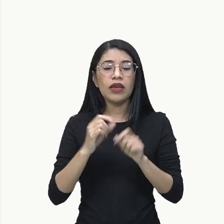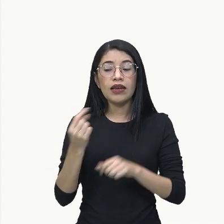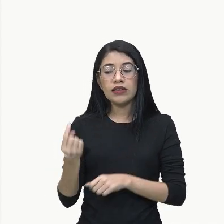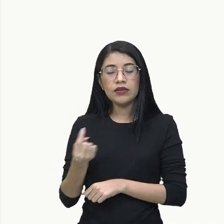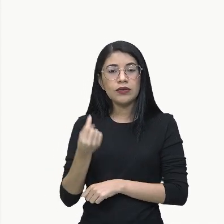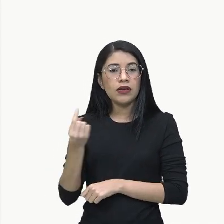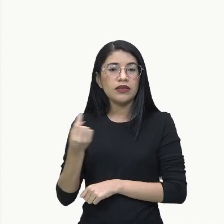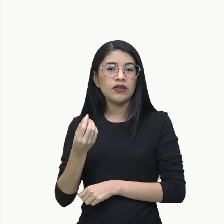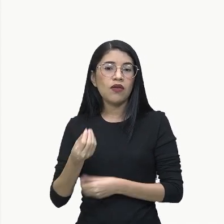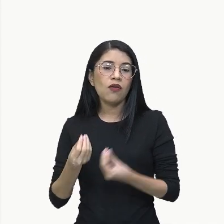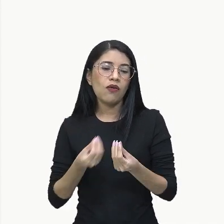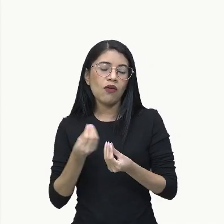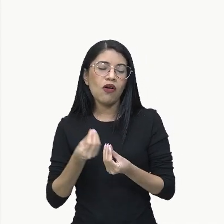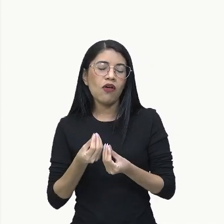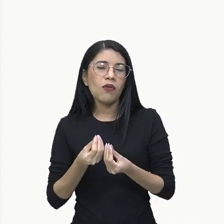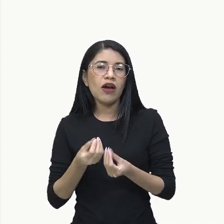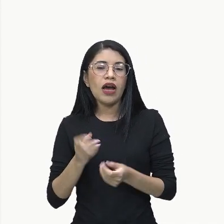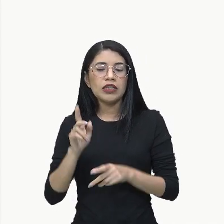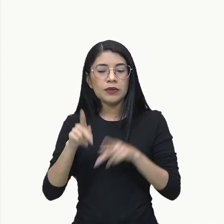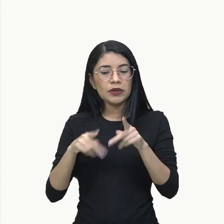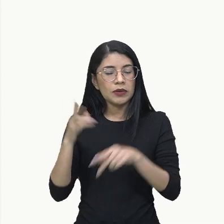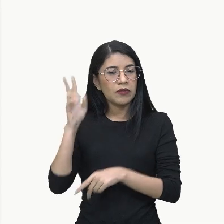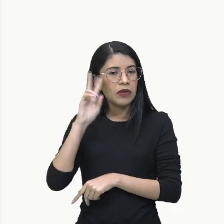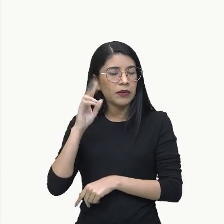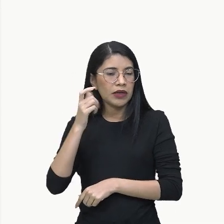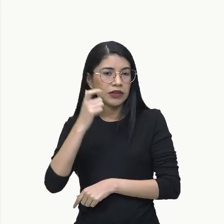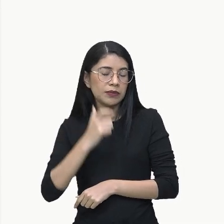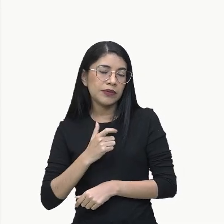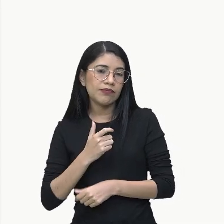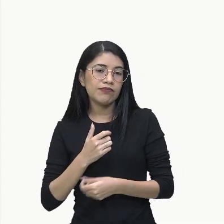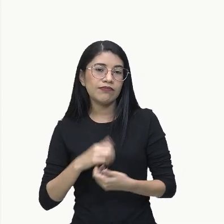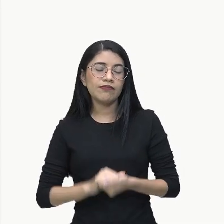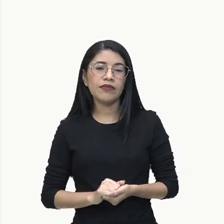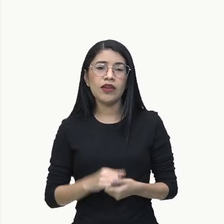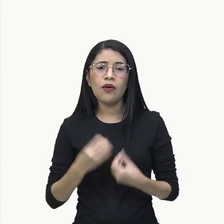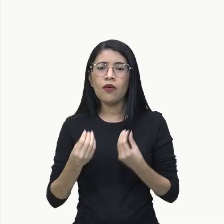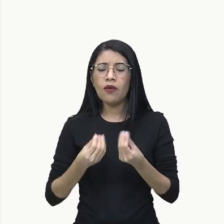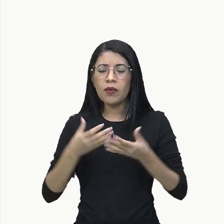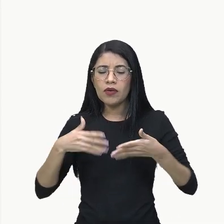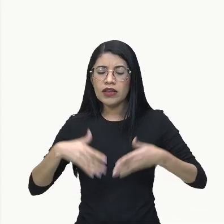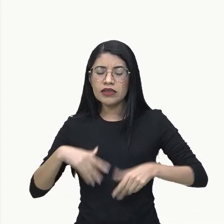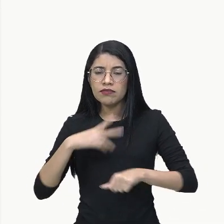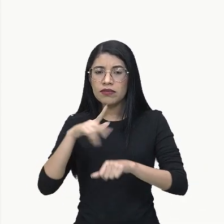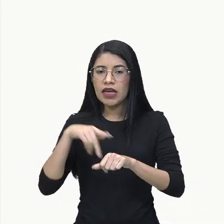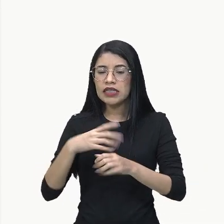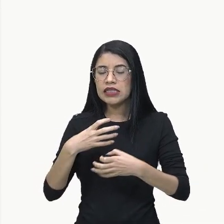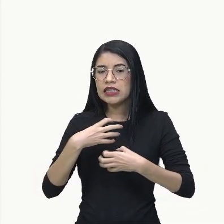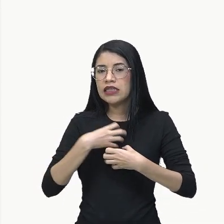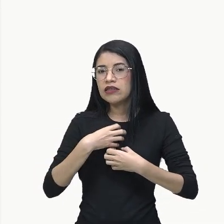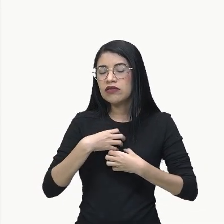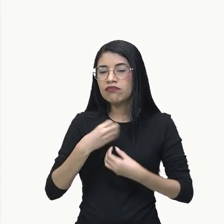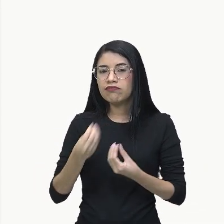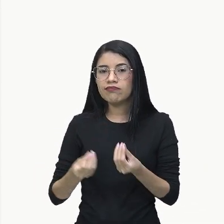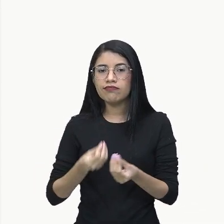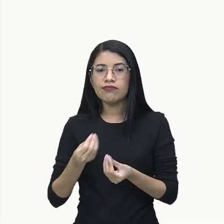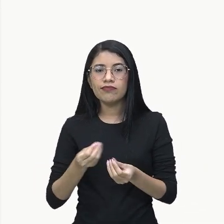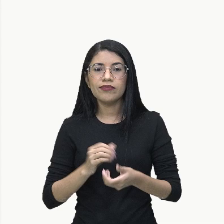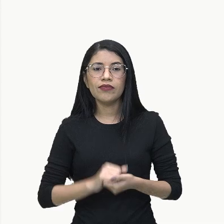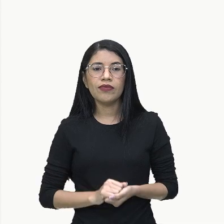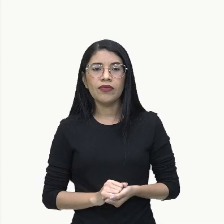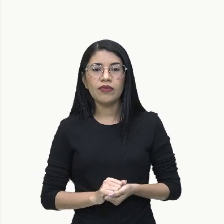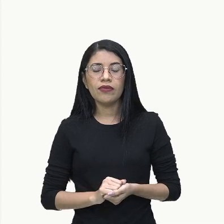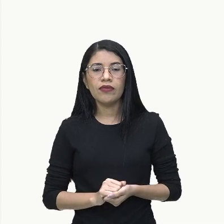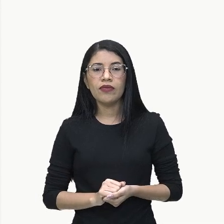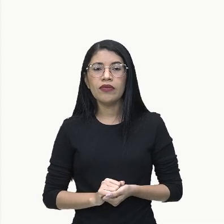Que lembrança darei ao meu país que me deu tudo que lembro e sei, tudo quanto senti. E aí, ele